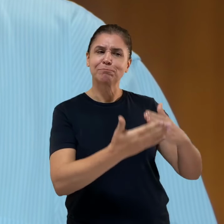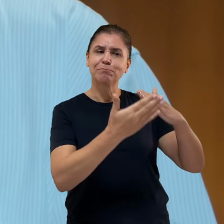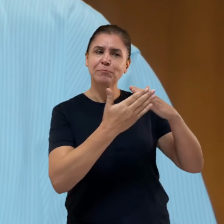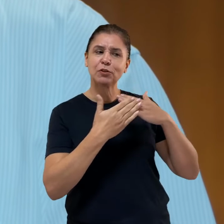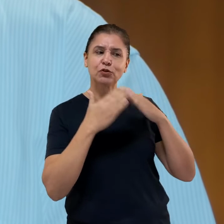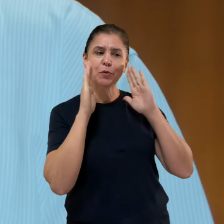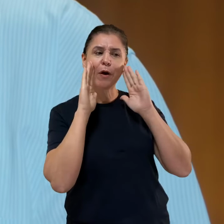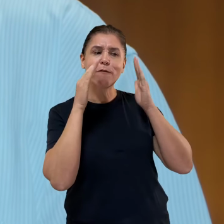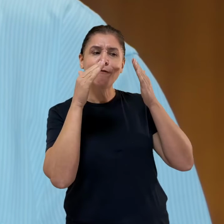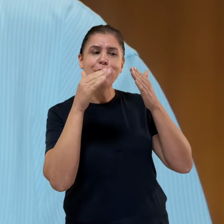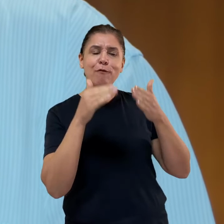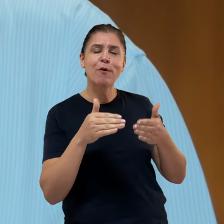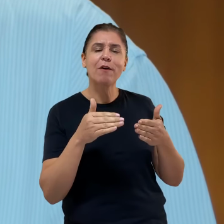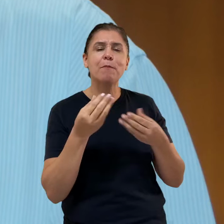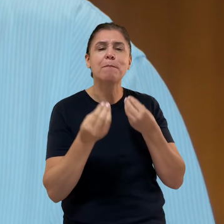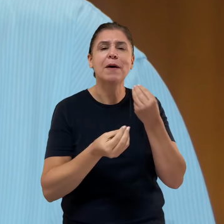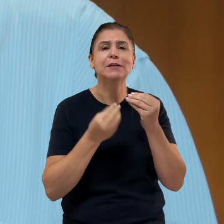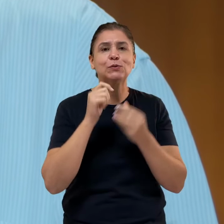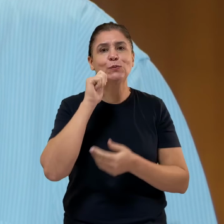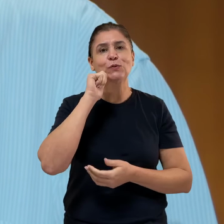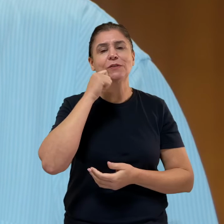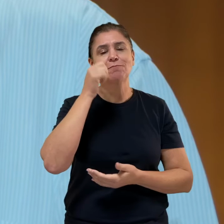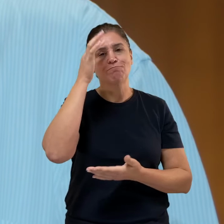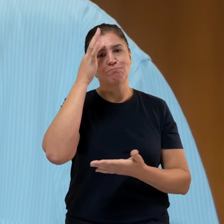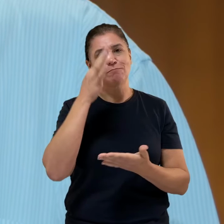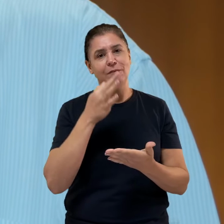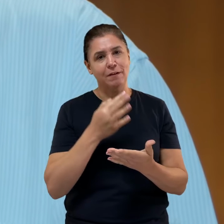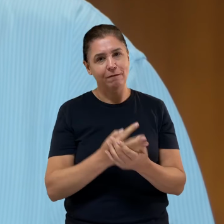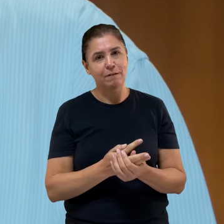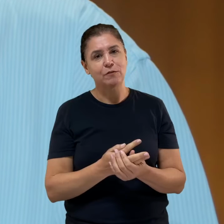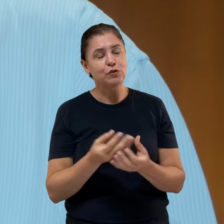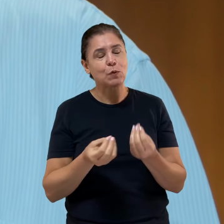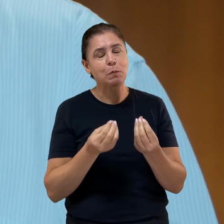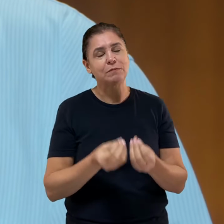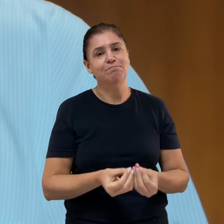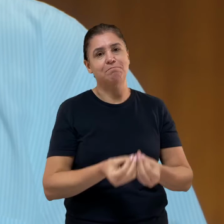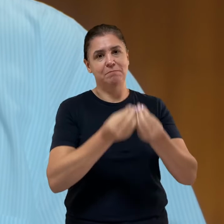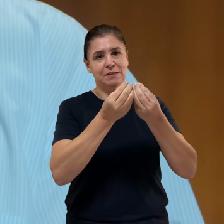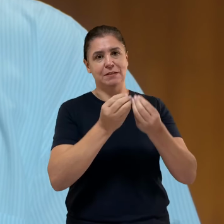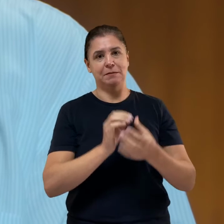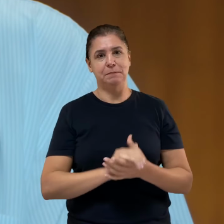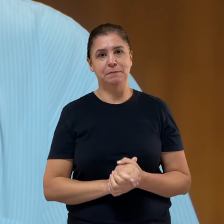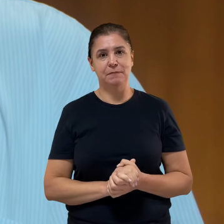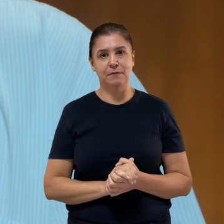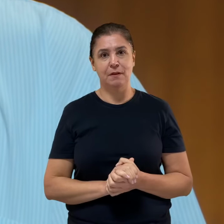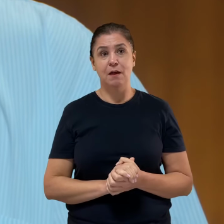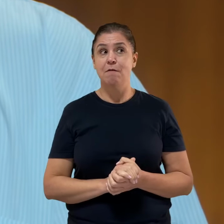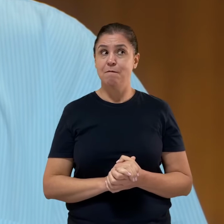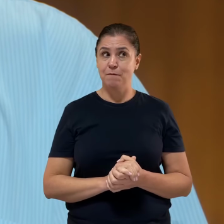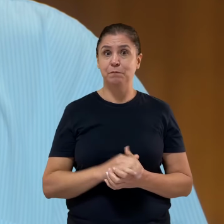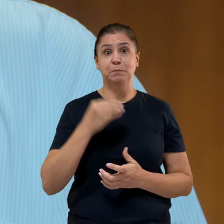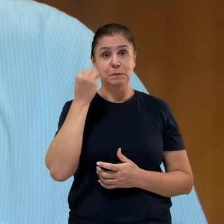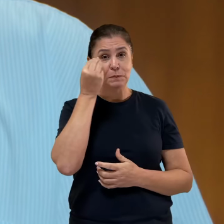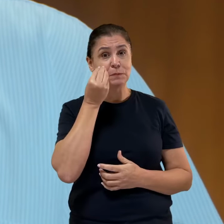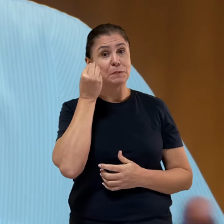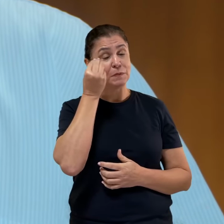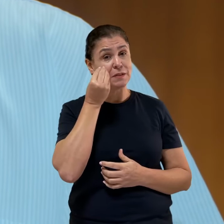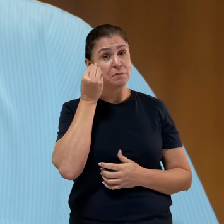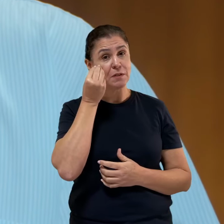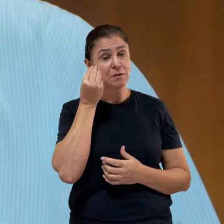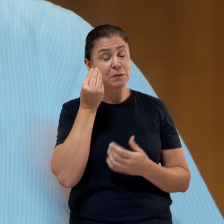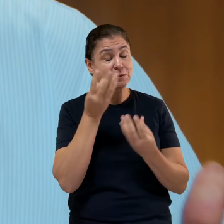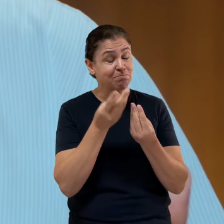me ajudou a focar mais no mistério, no mistério celebrado. Então, foi uma experiência,